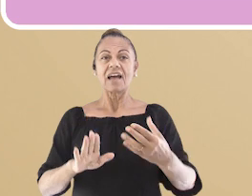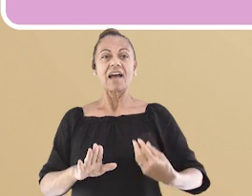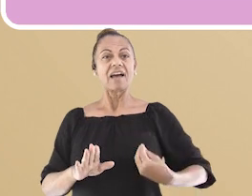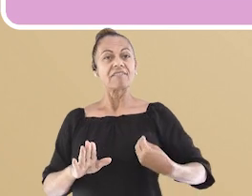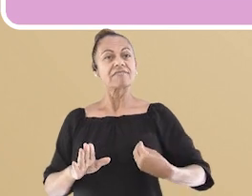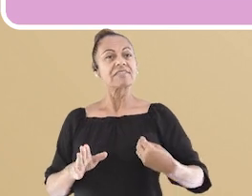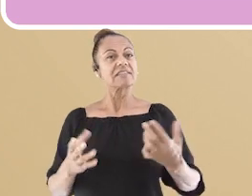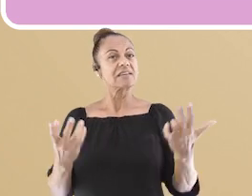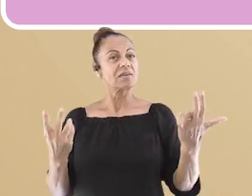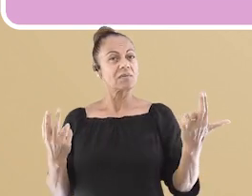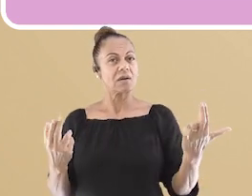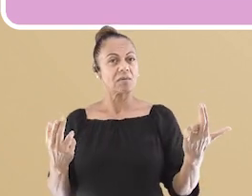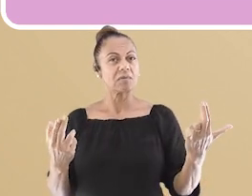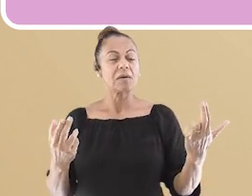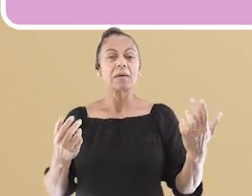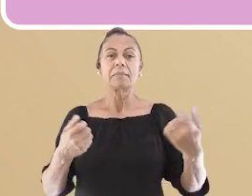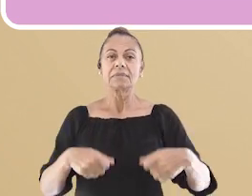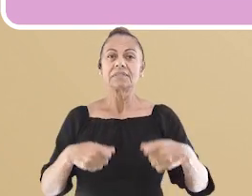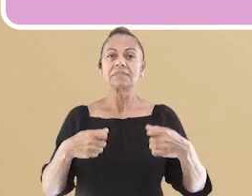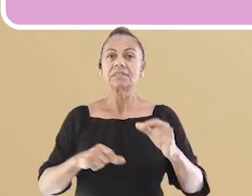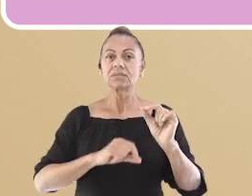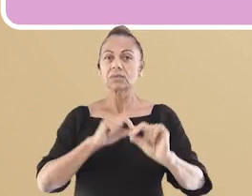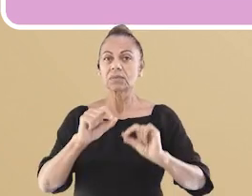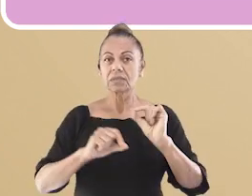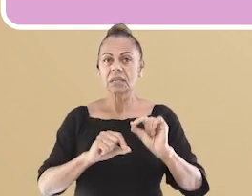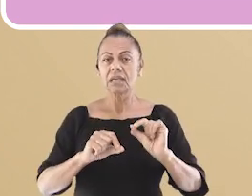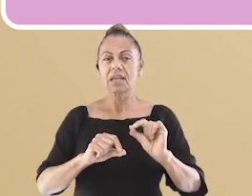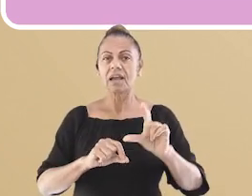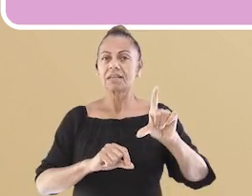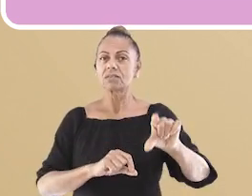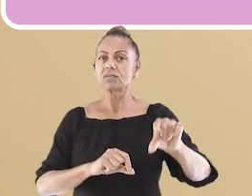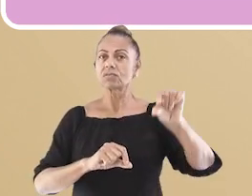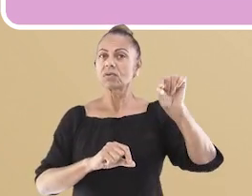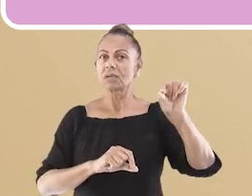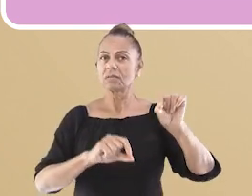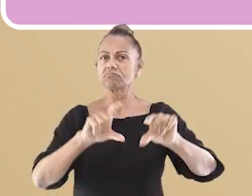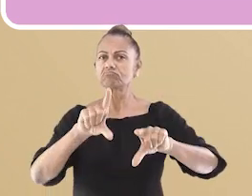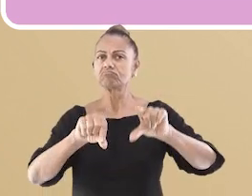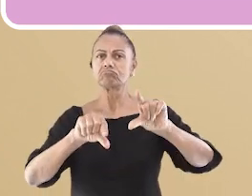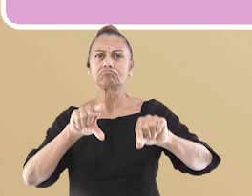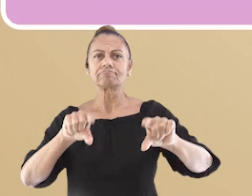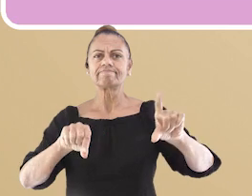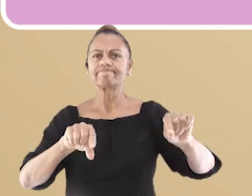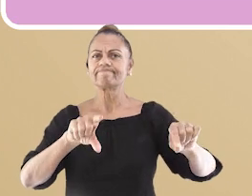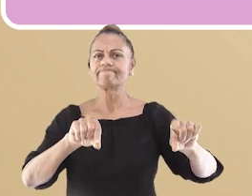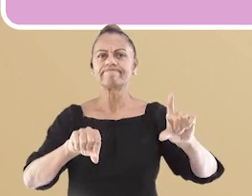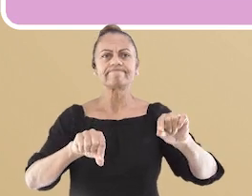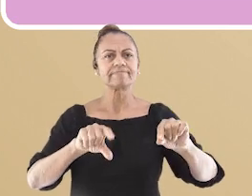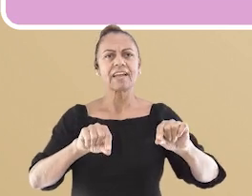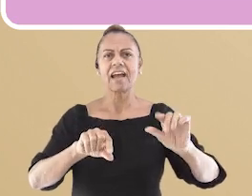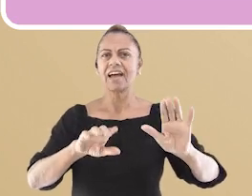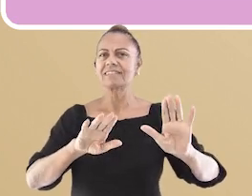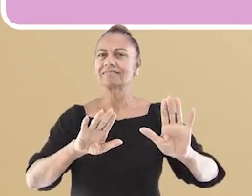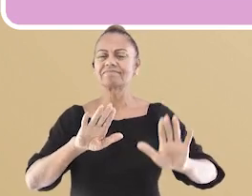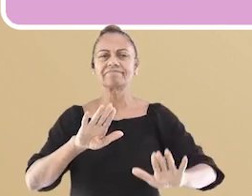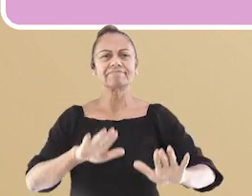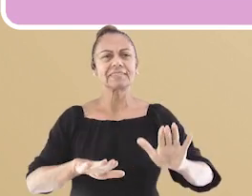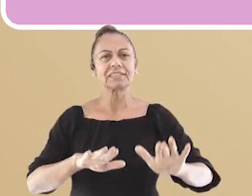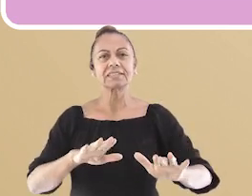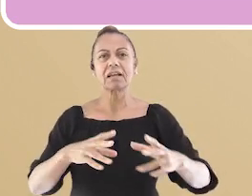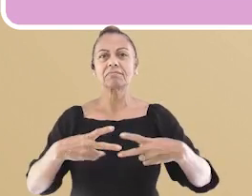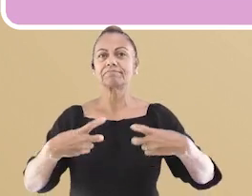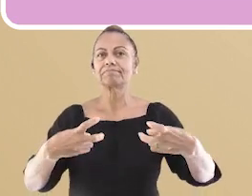exige que tomamos decisões a todo momento, tanto que muitas vezes fazemos escolhas sem nem